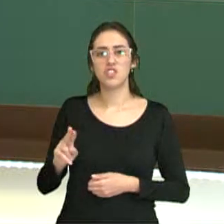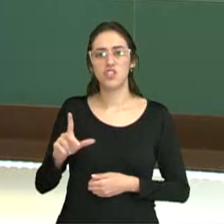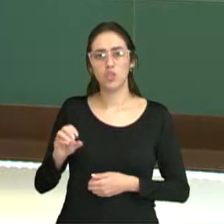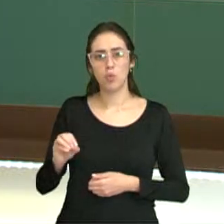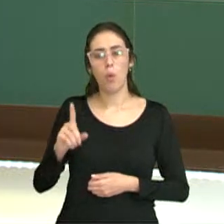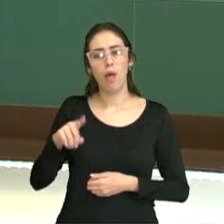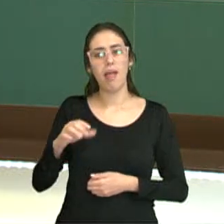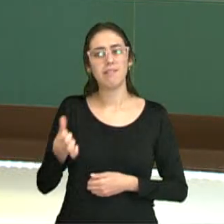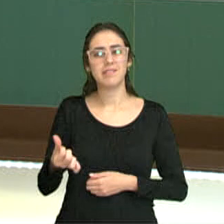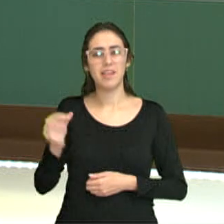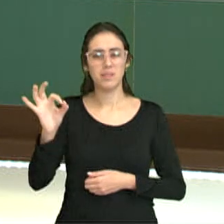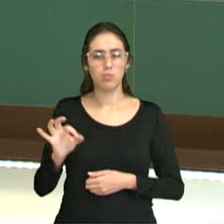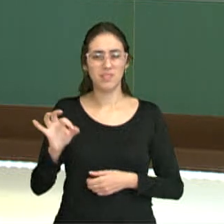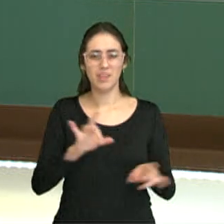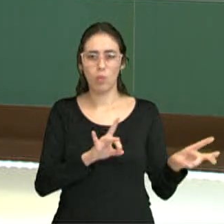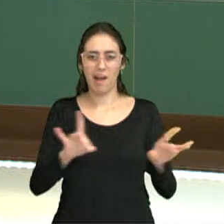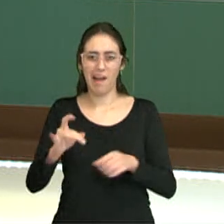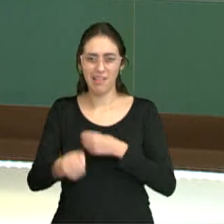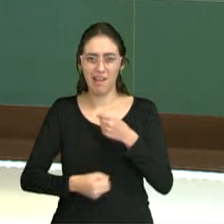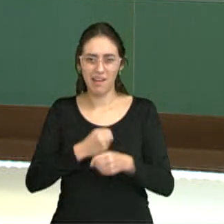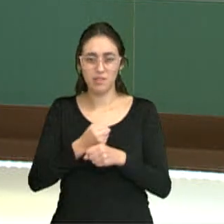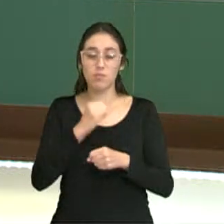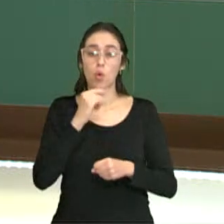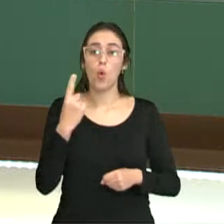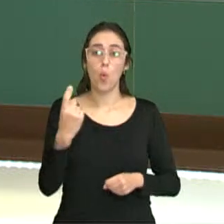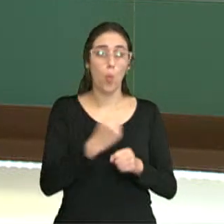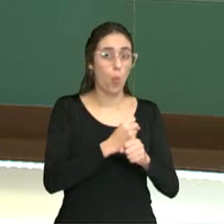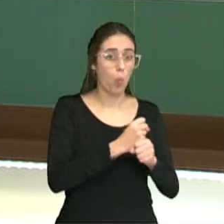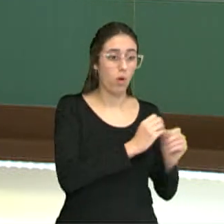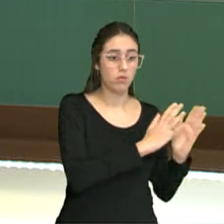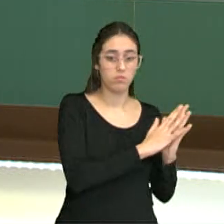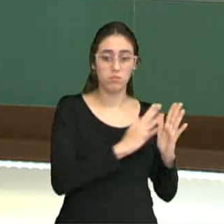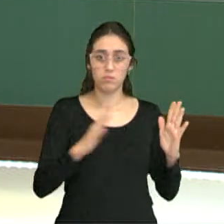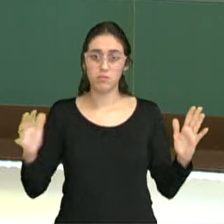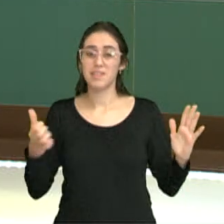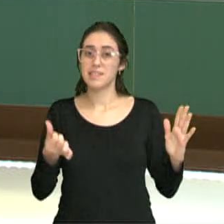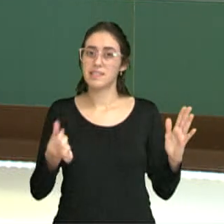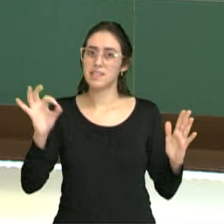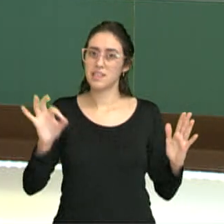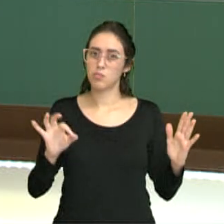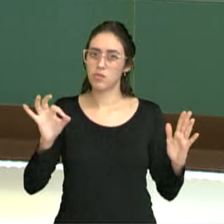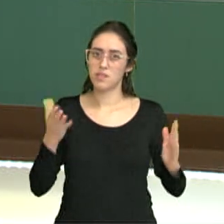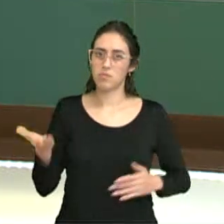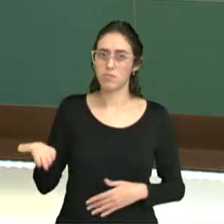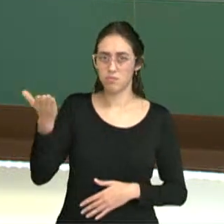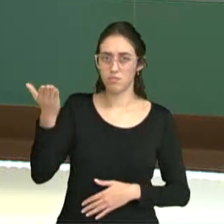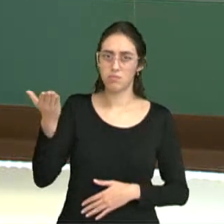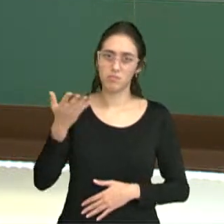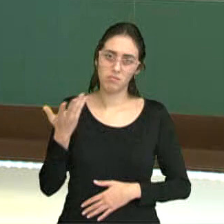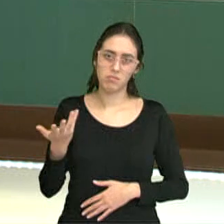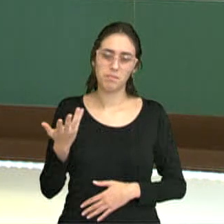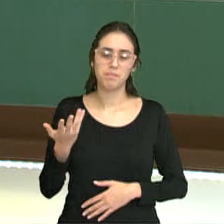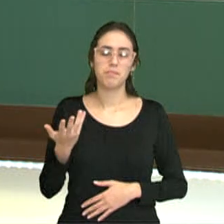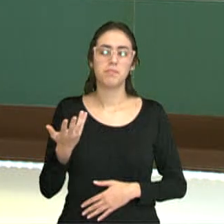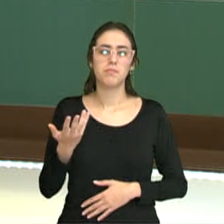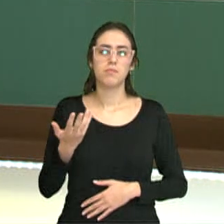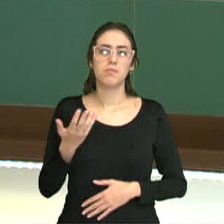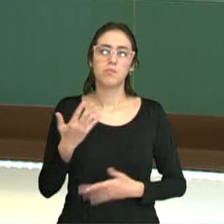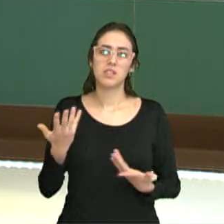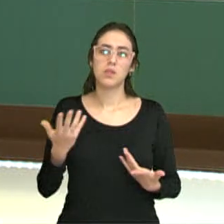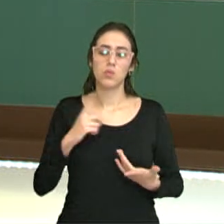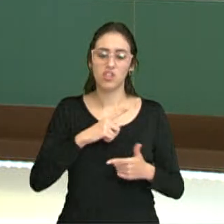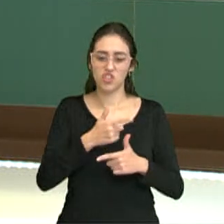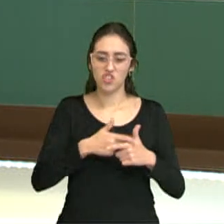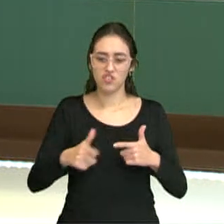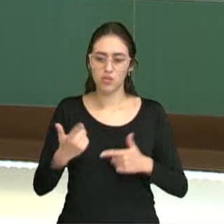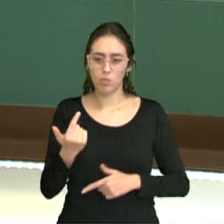ao ano, a gente quer dizer que durante um ano ele vai render 6%. Uma maneira mais simples da gente ver ali, se eu dividir por 12, ele vai